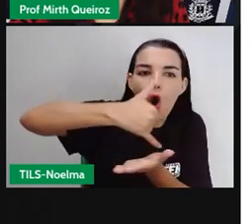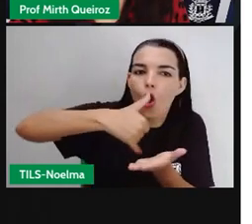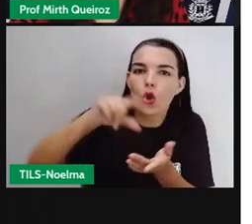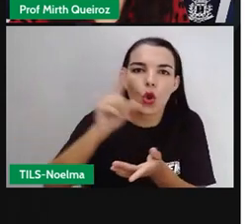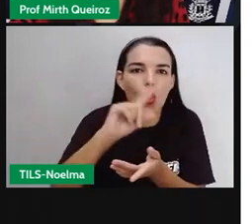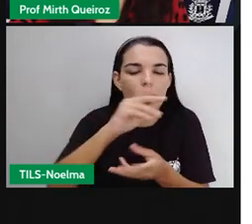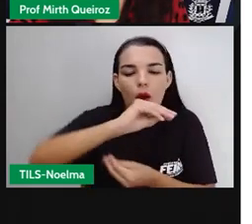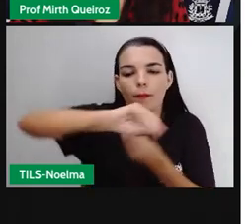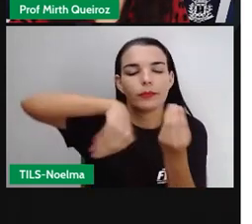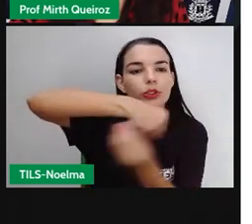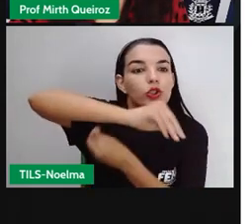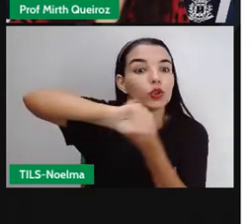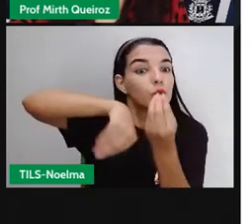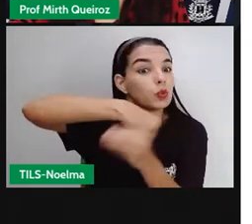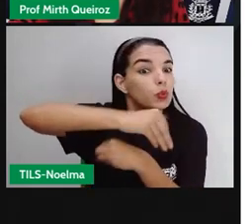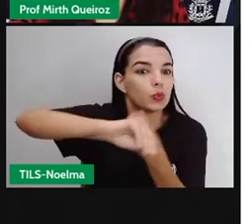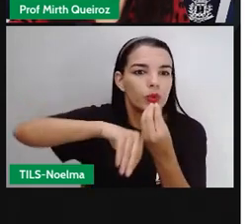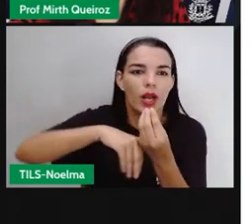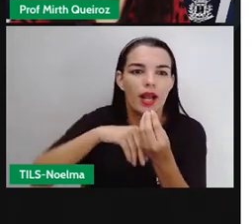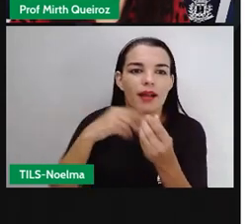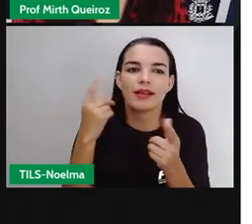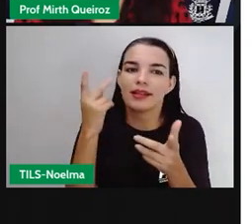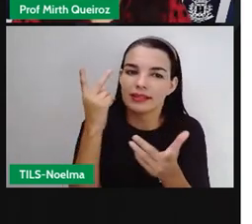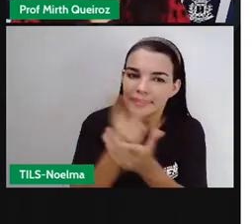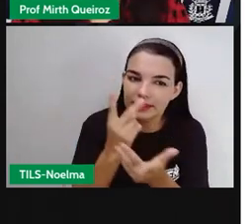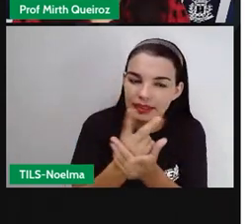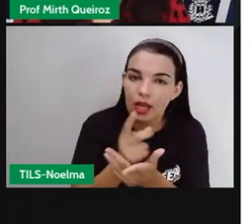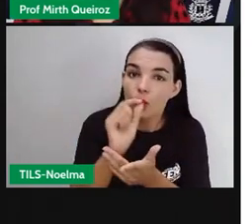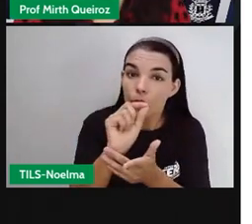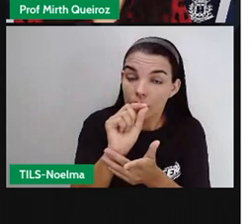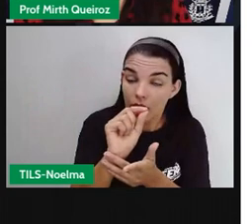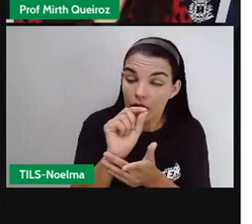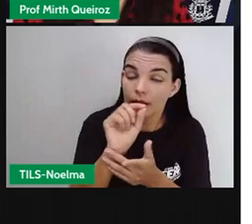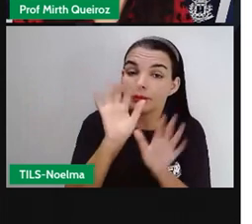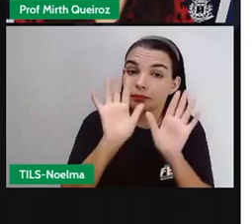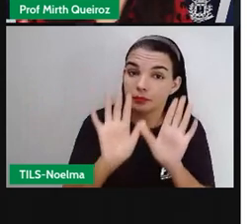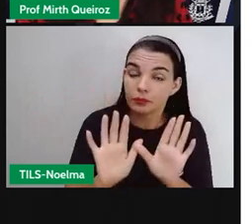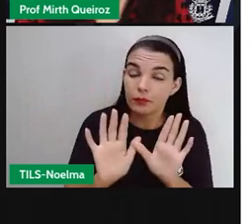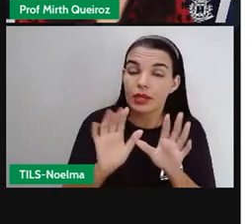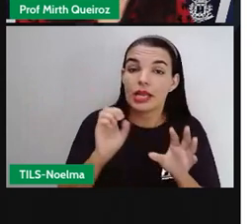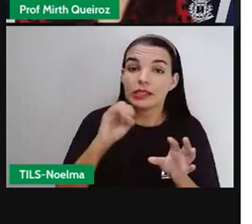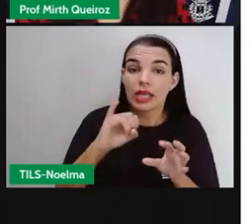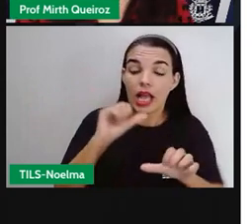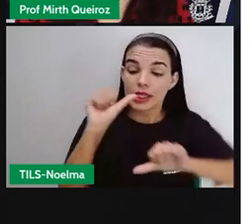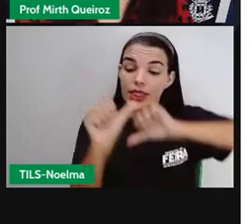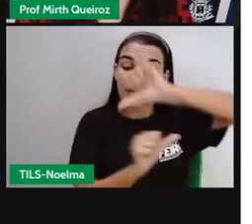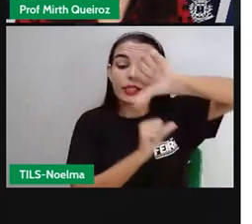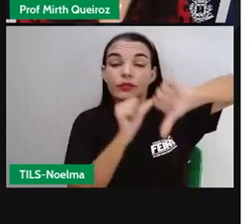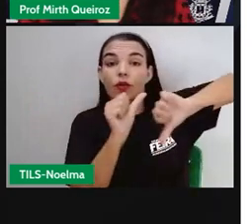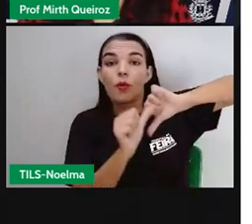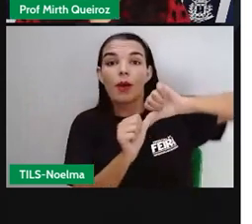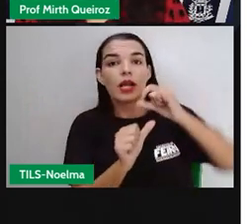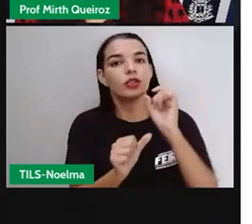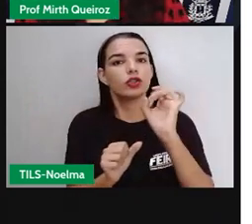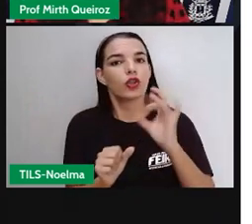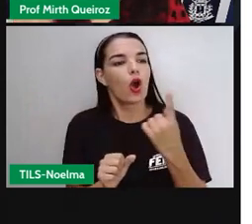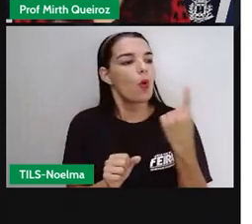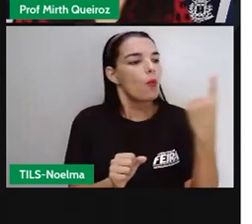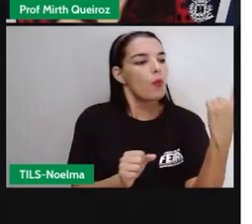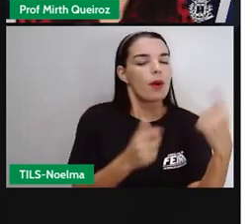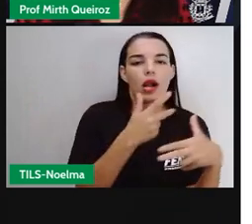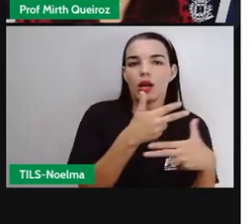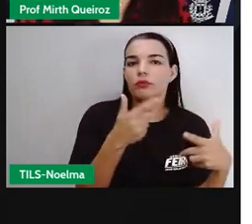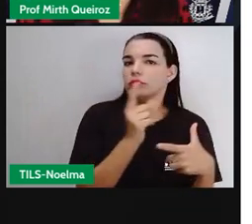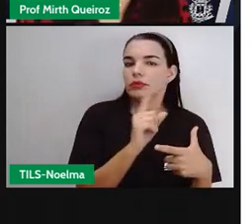A esse tipo de mistura, não se mistura no sentido de se transformar em um único tipo de substância. A gente chama de mistura